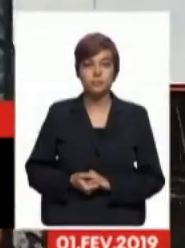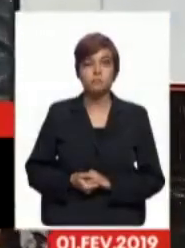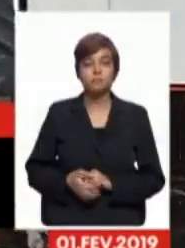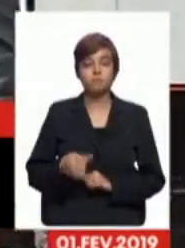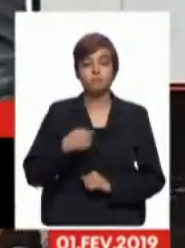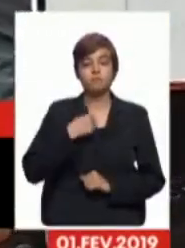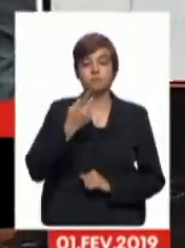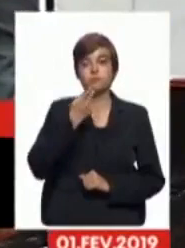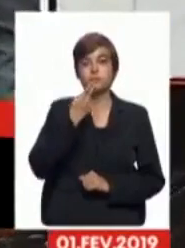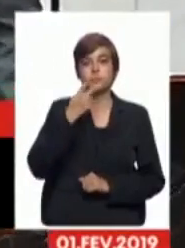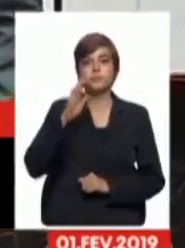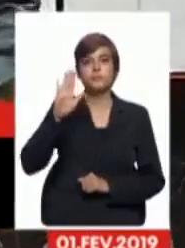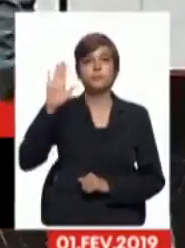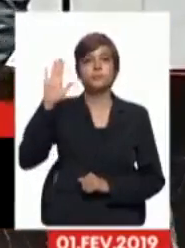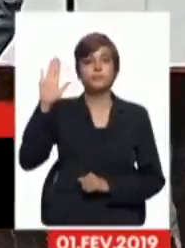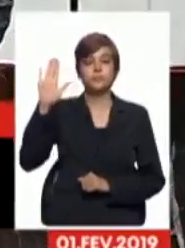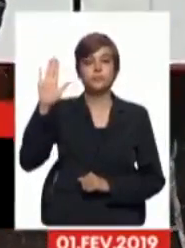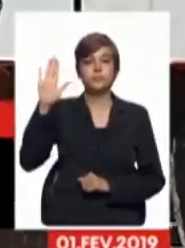Assim o prometo.